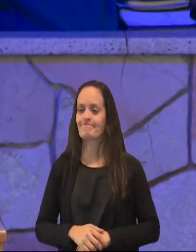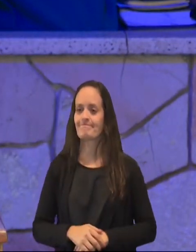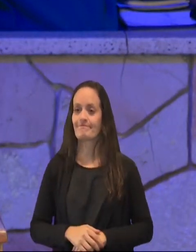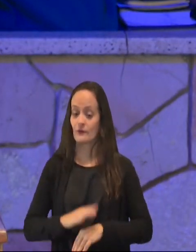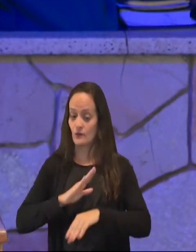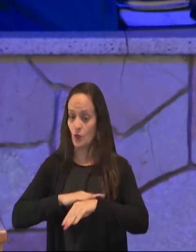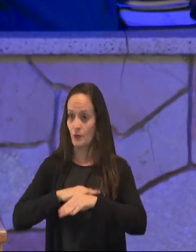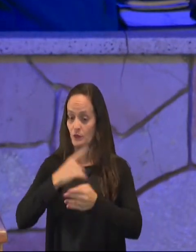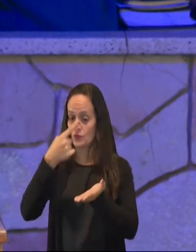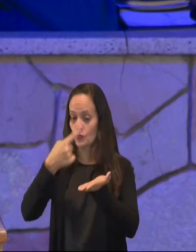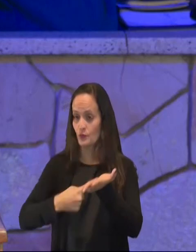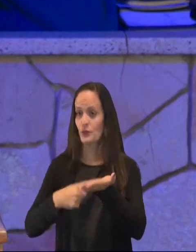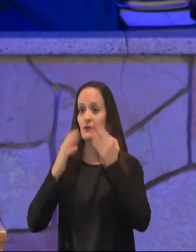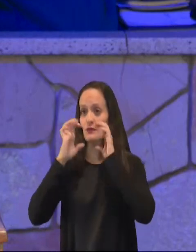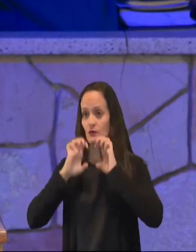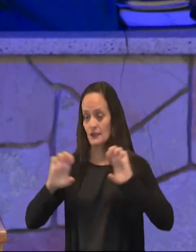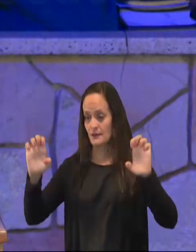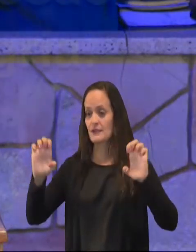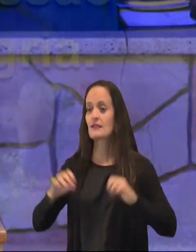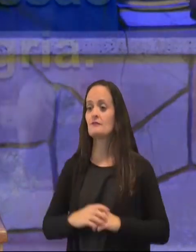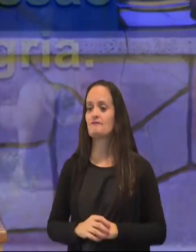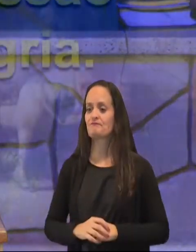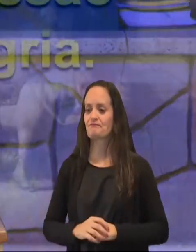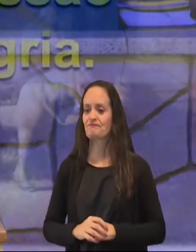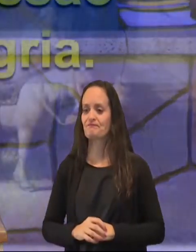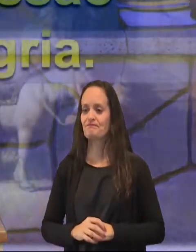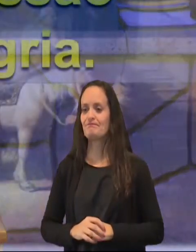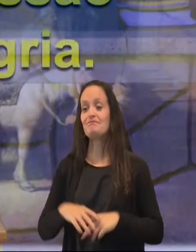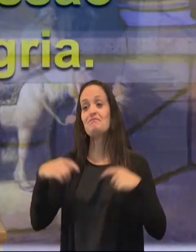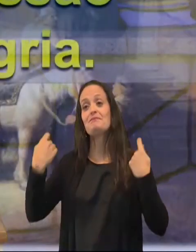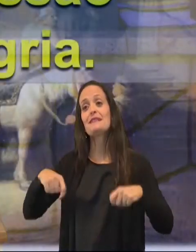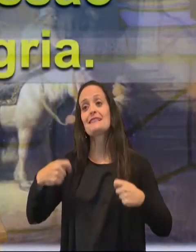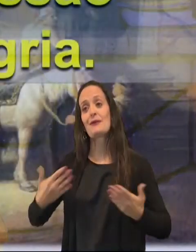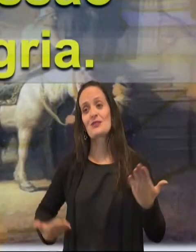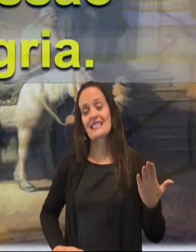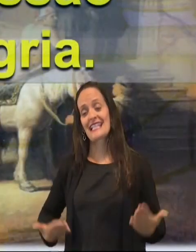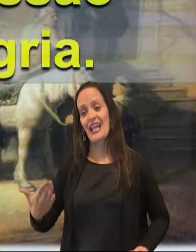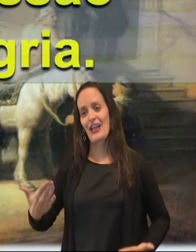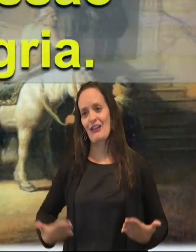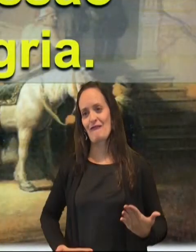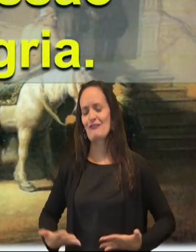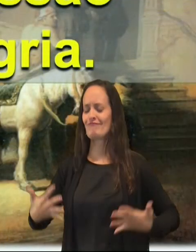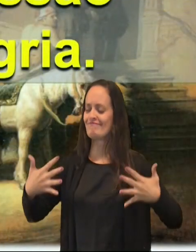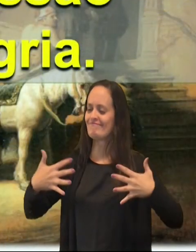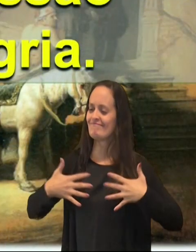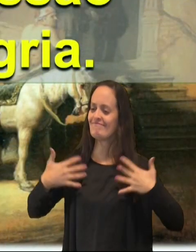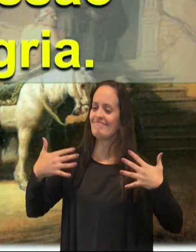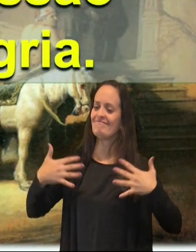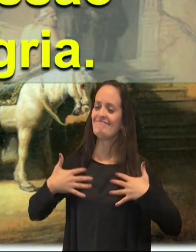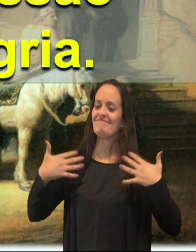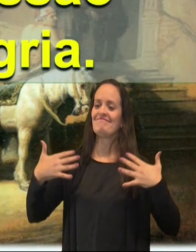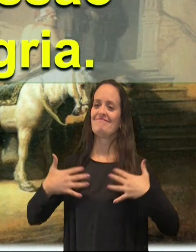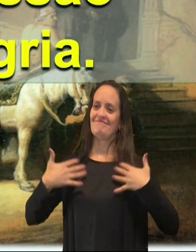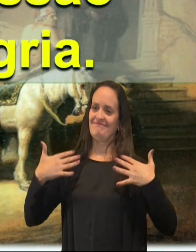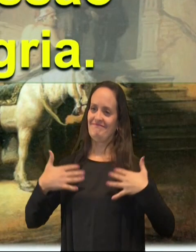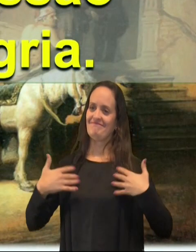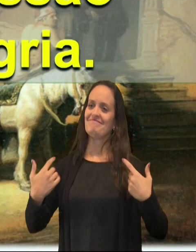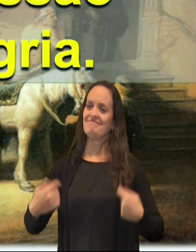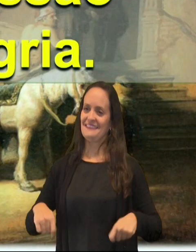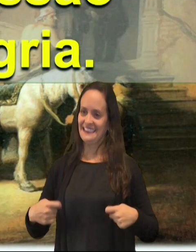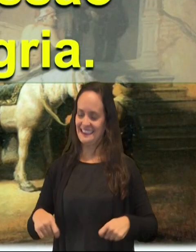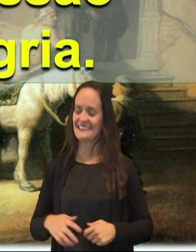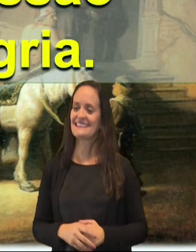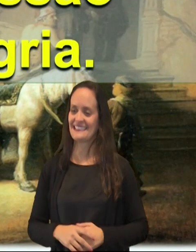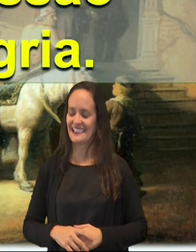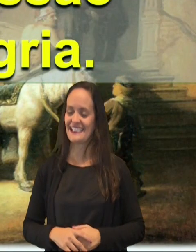missão, servimos com alegria. Sim, servimos com alegria. E ilustramos